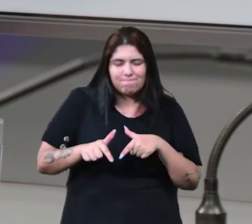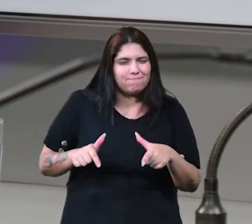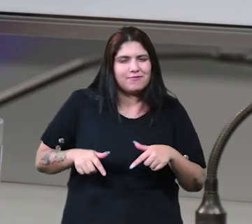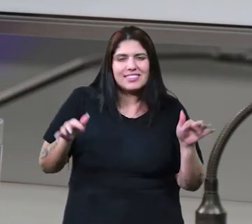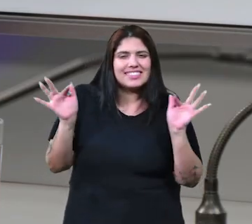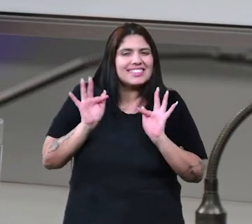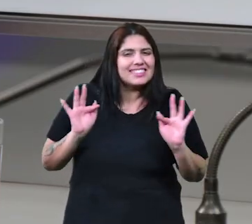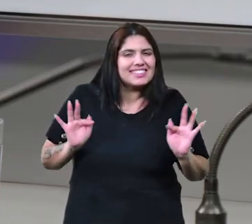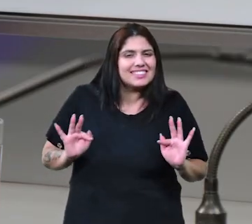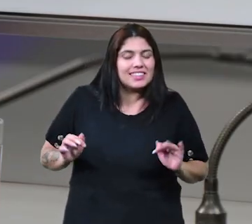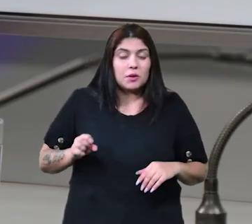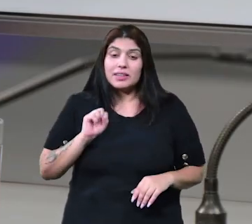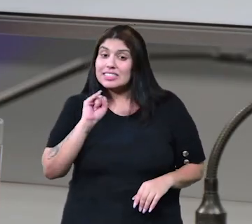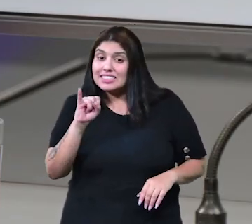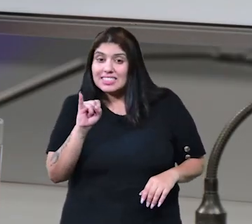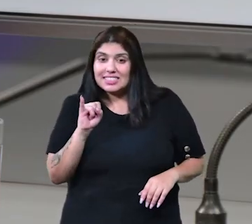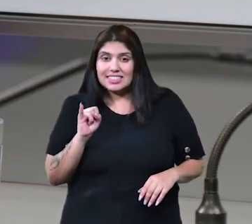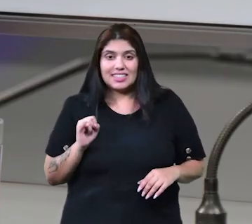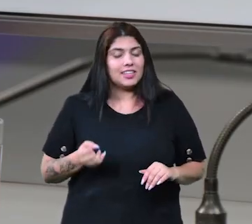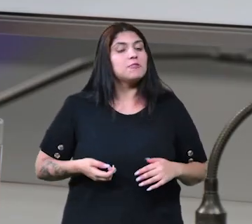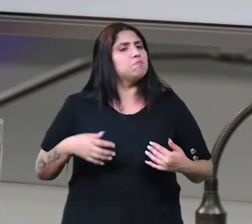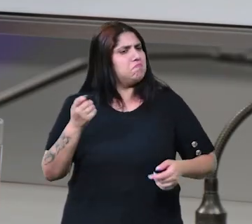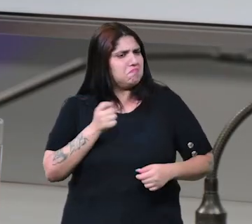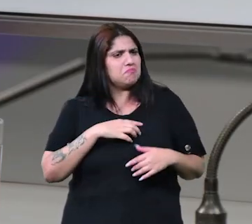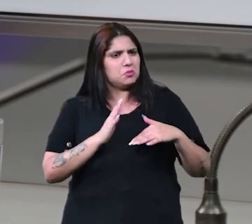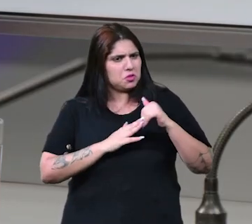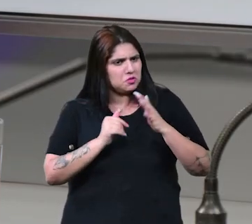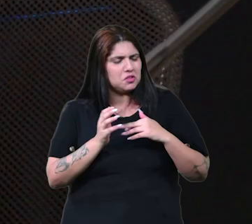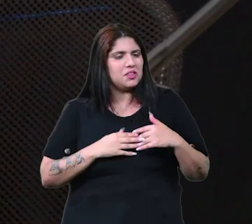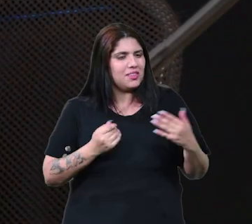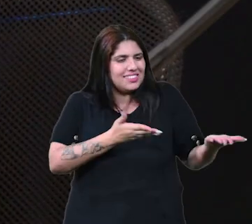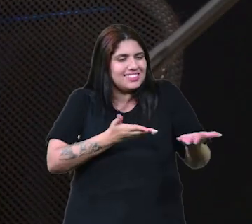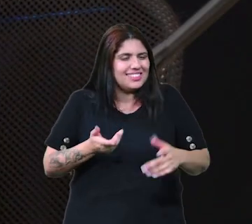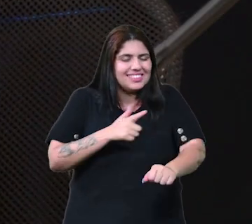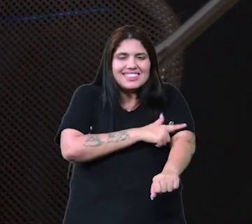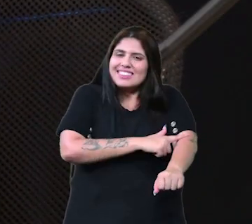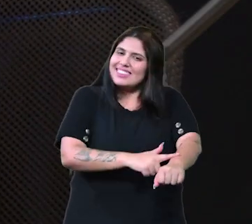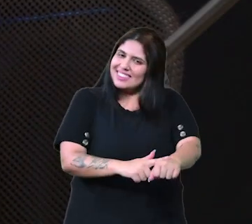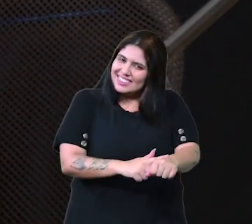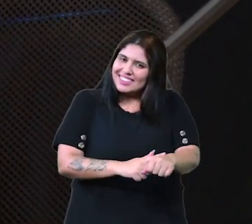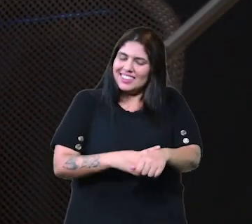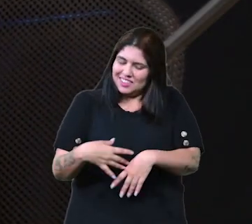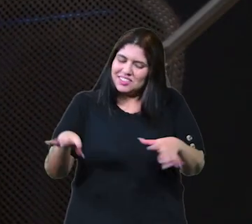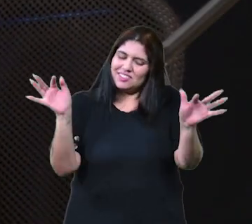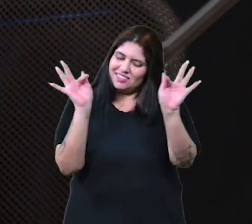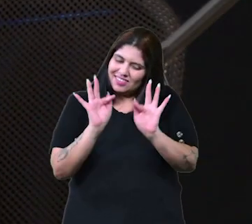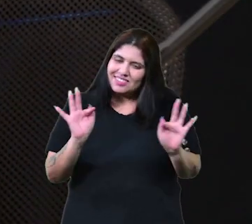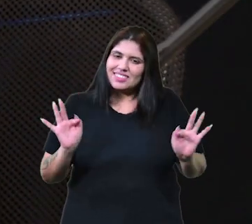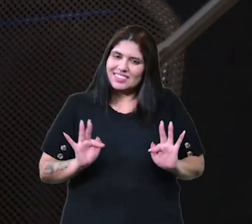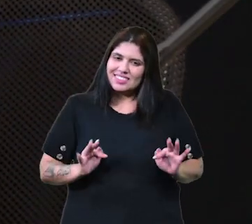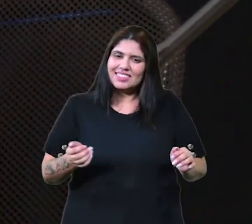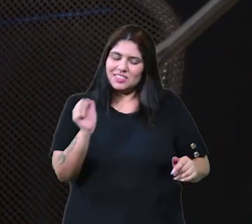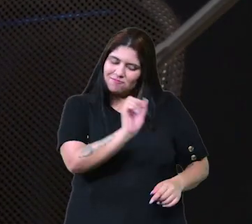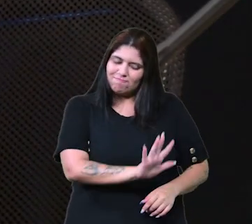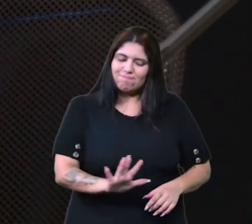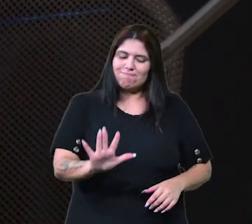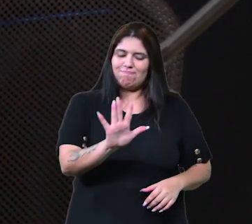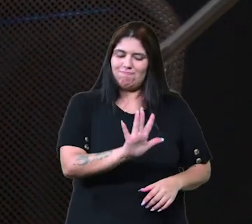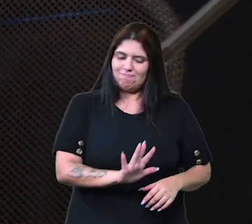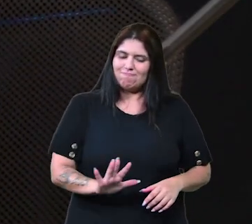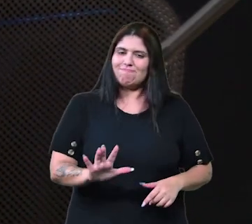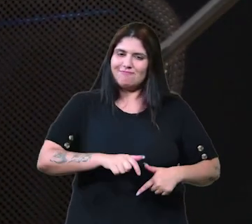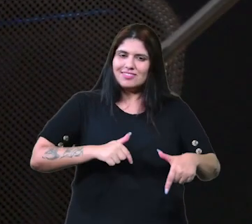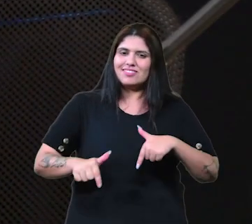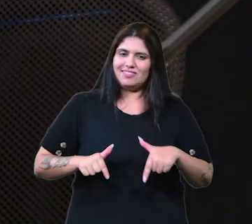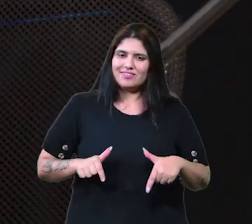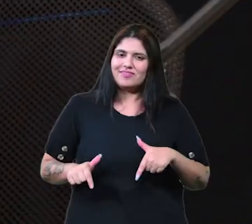sendo hospitaleiro, ele está sendo feliz no seu ambiente de trabalho, né? A hospitalidade, ela tem uma ligação ali, uma